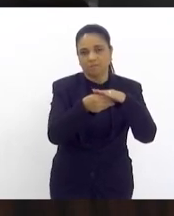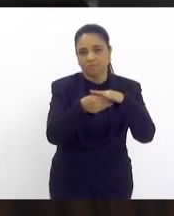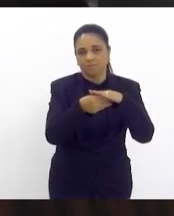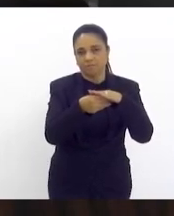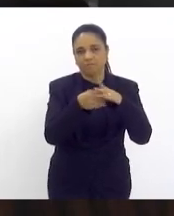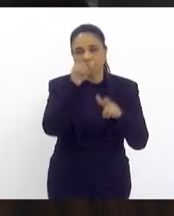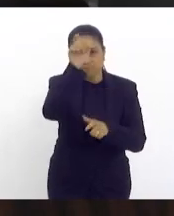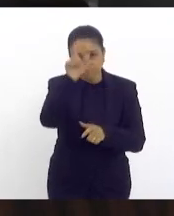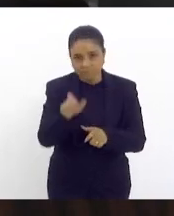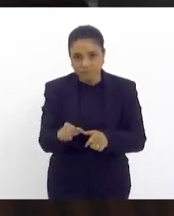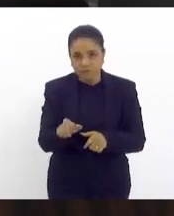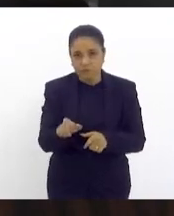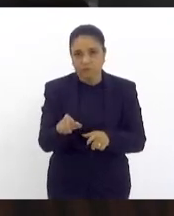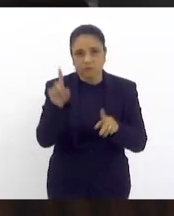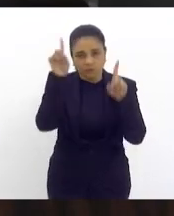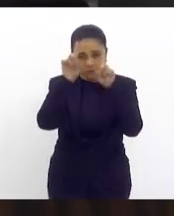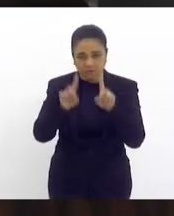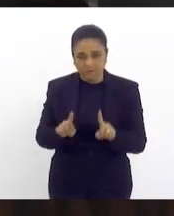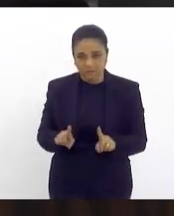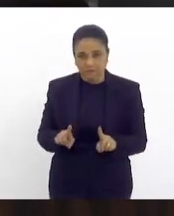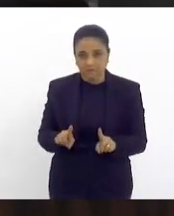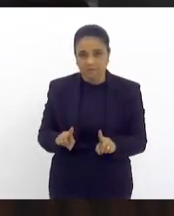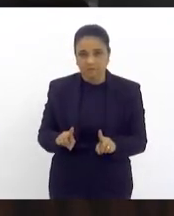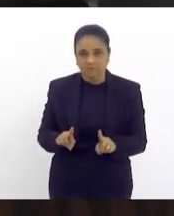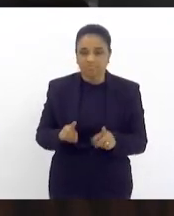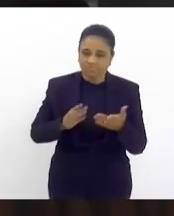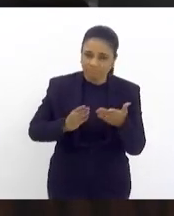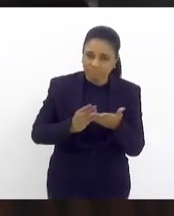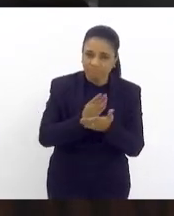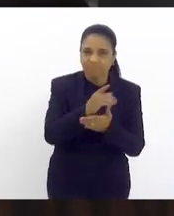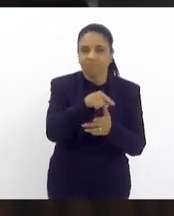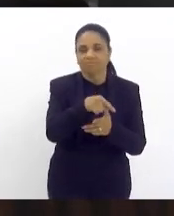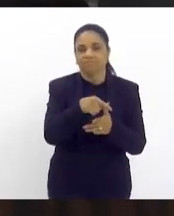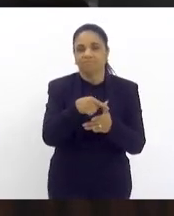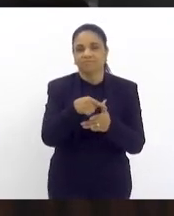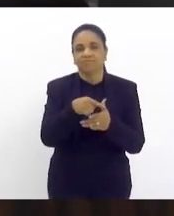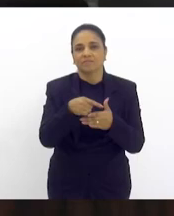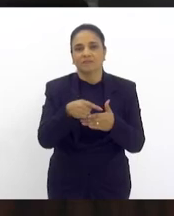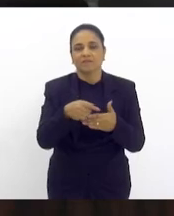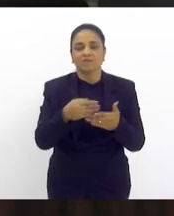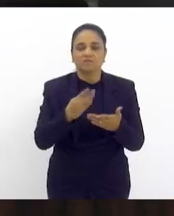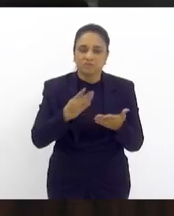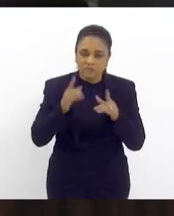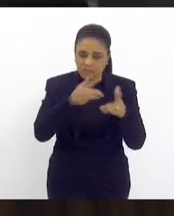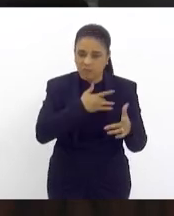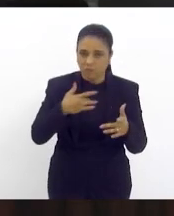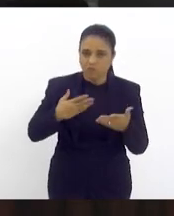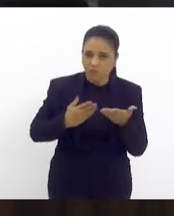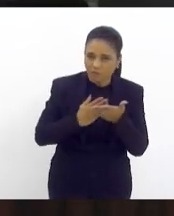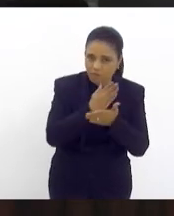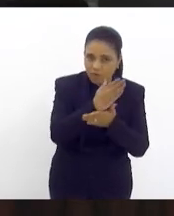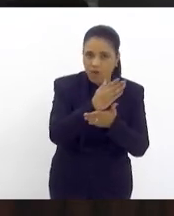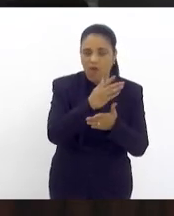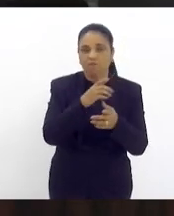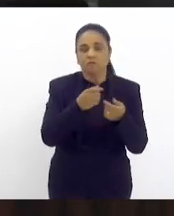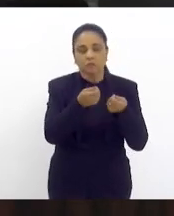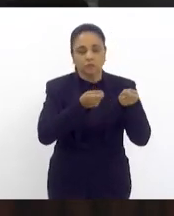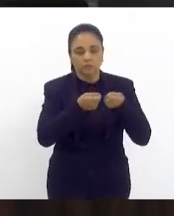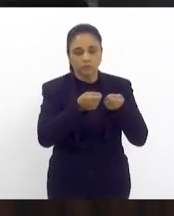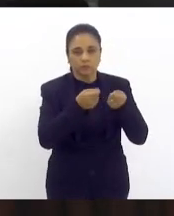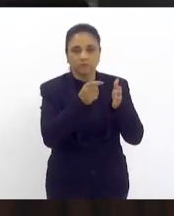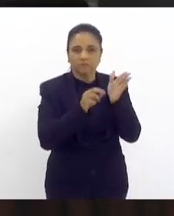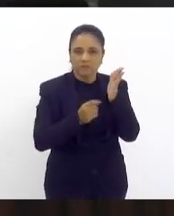da pessoa deficiência favorável de saúde favorável de orçamento e finança e controle